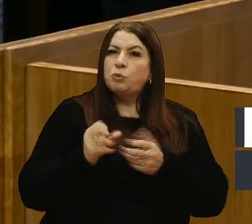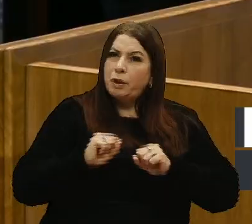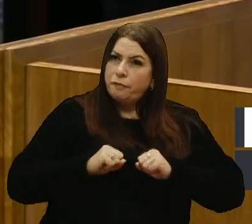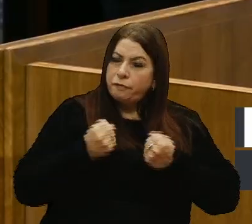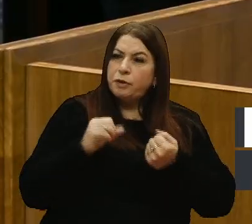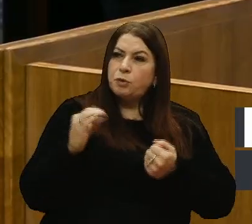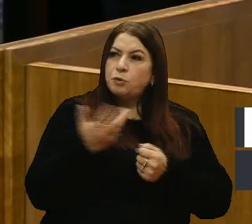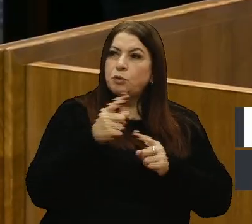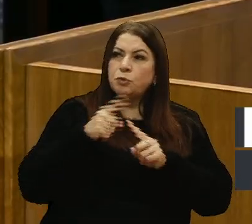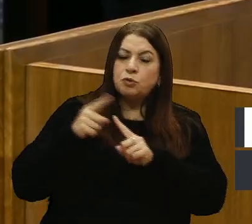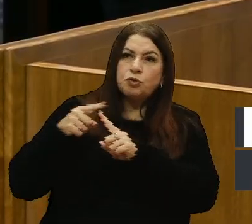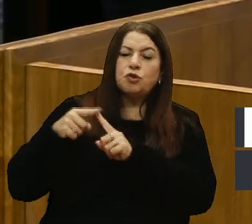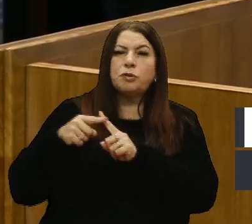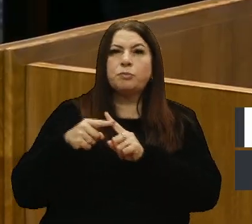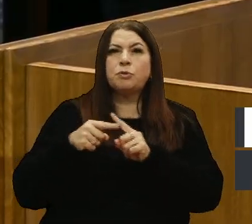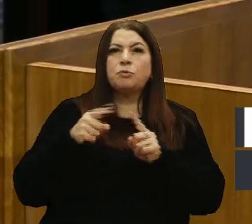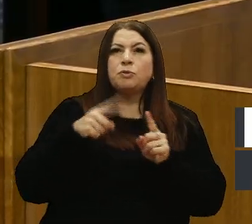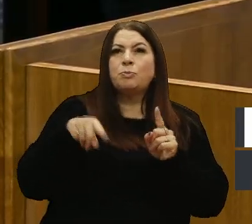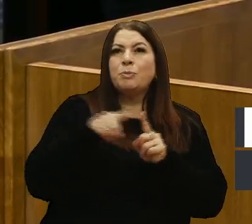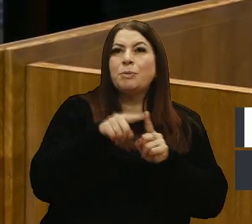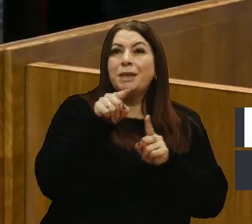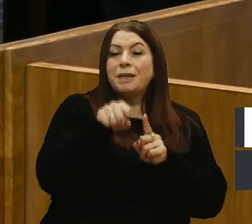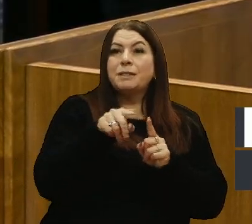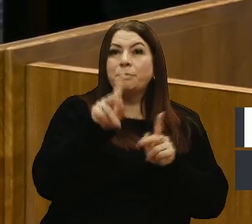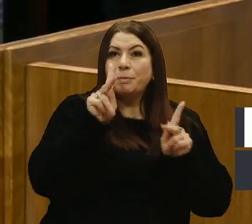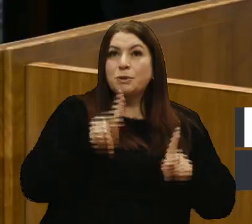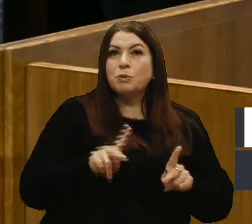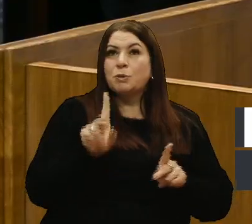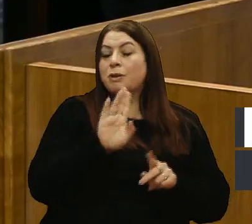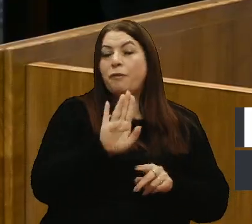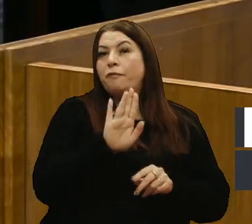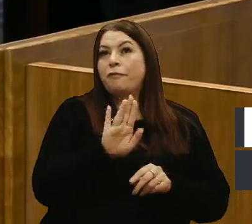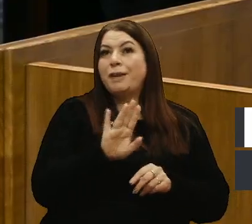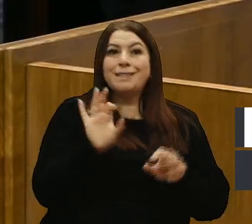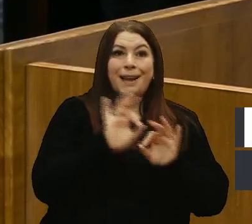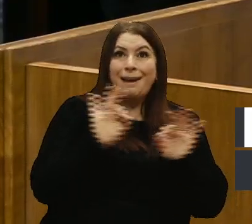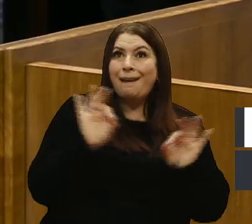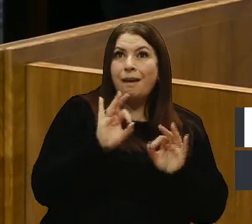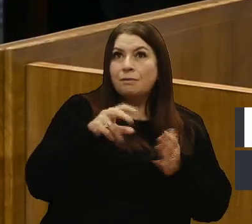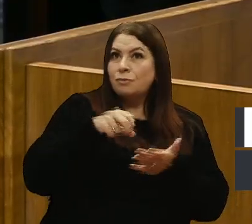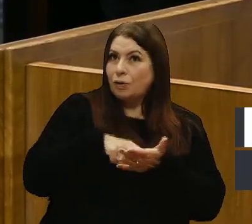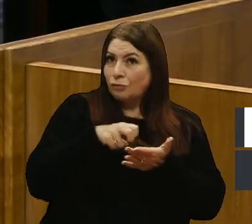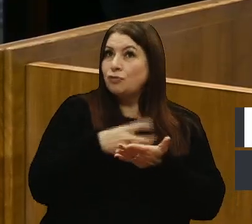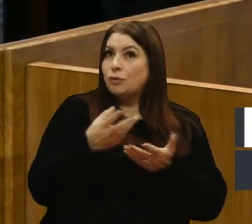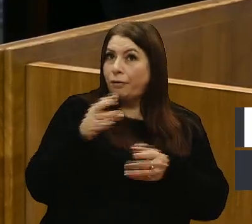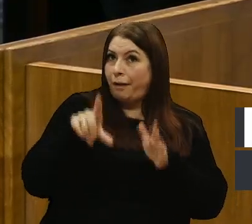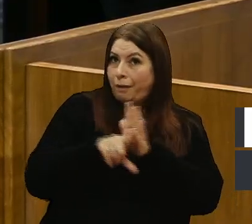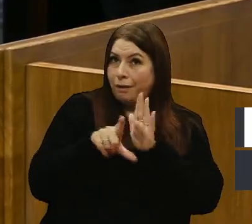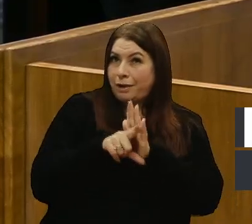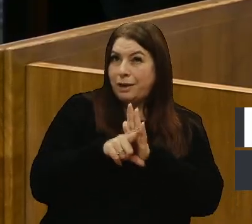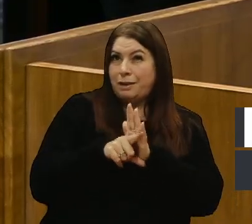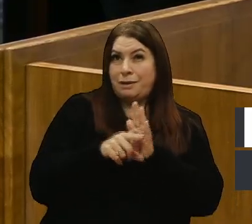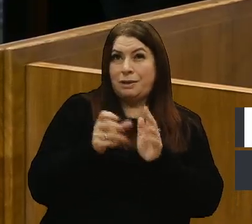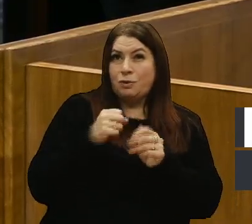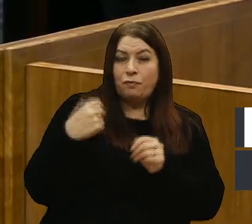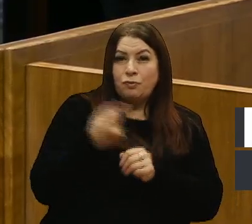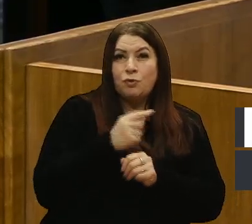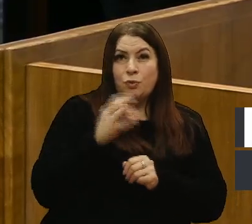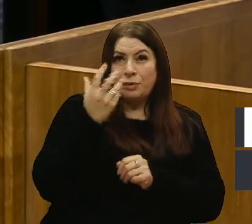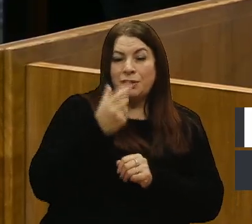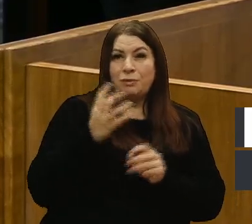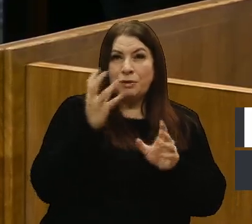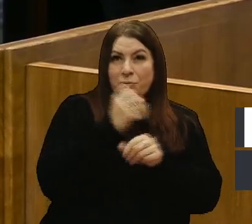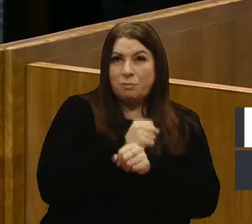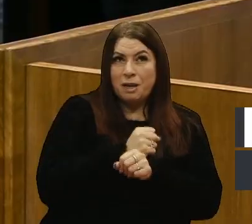todos os tipos de tipificação, para que essas pessoas não fiquem impunes a essas covardias que acontecem com